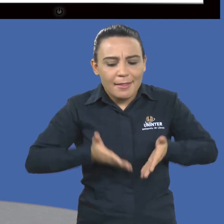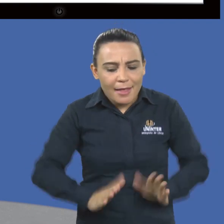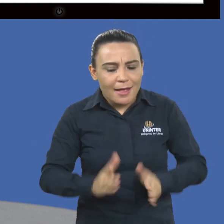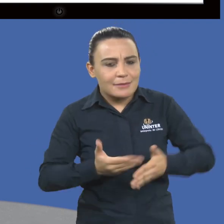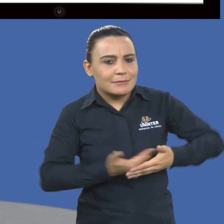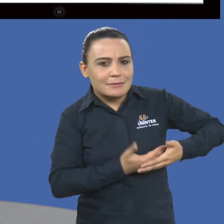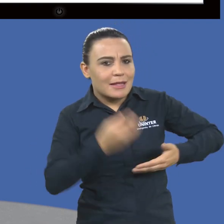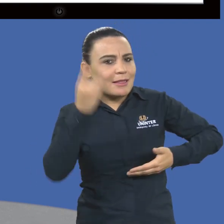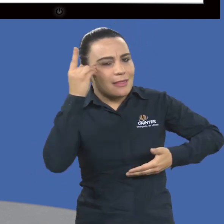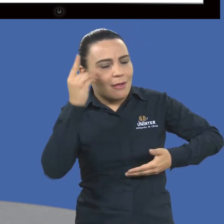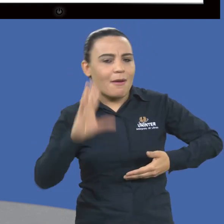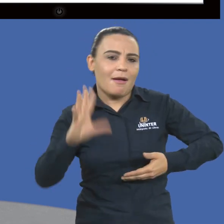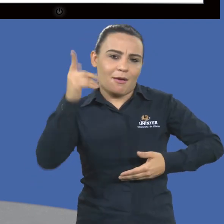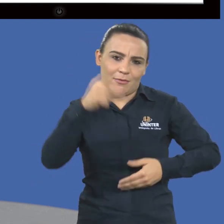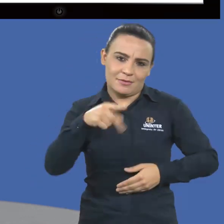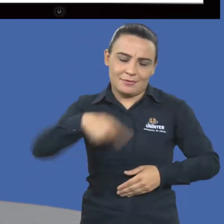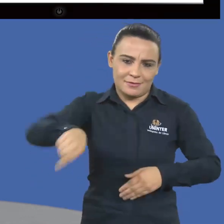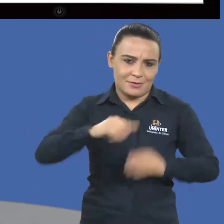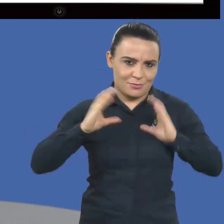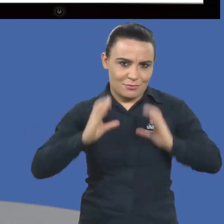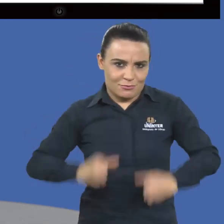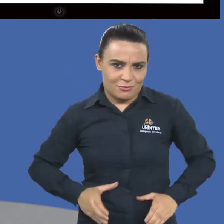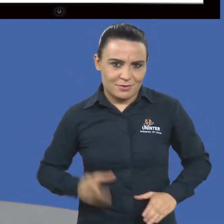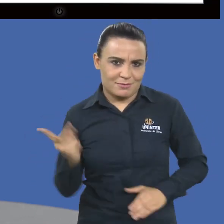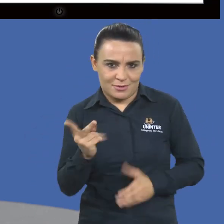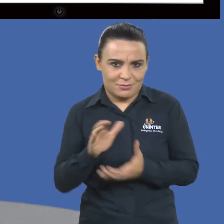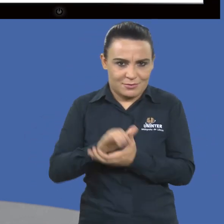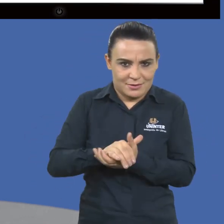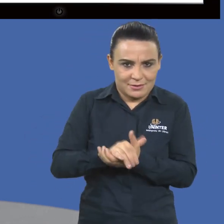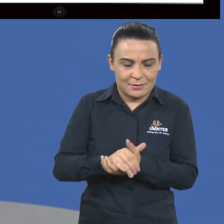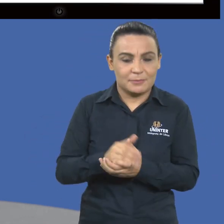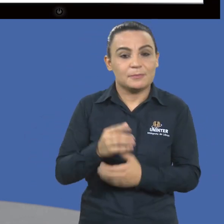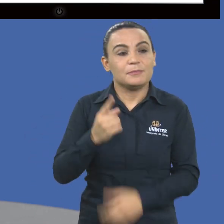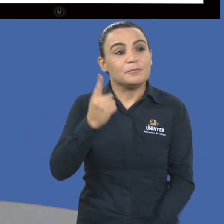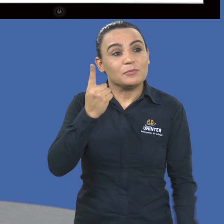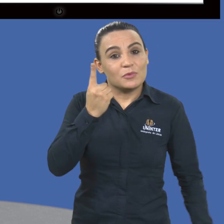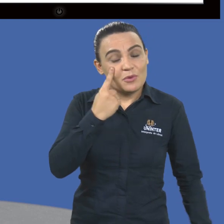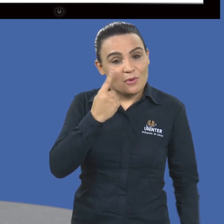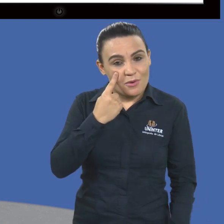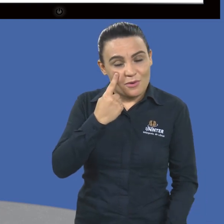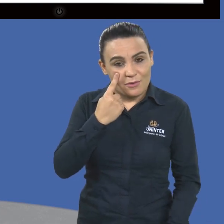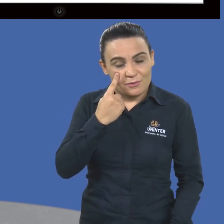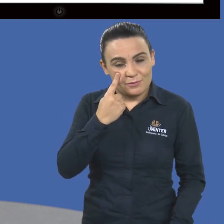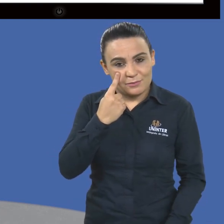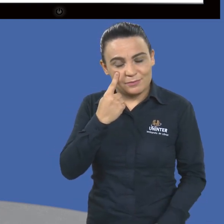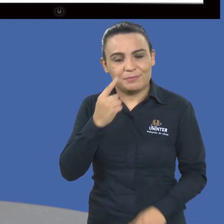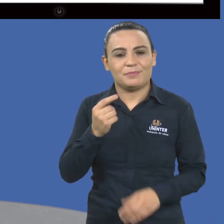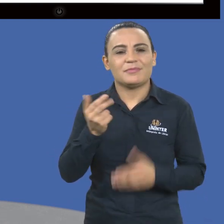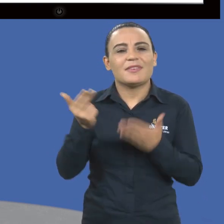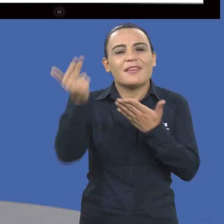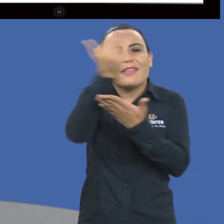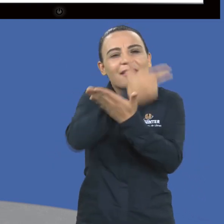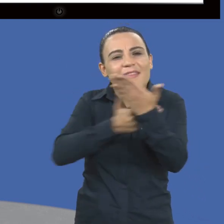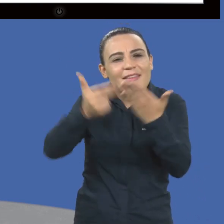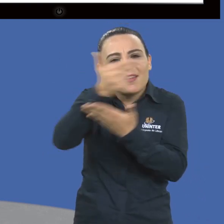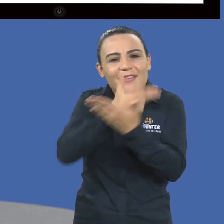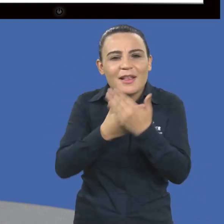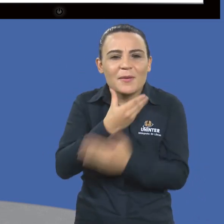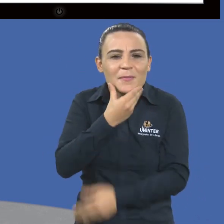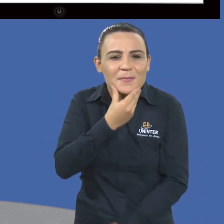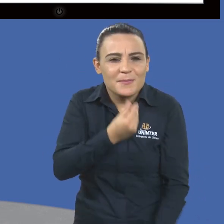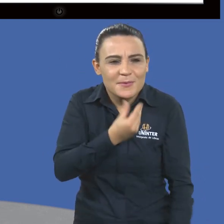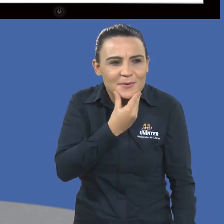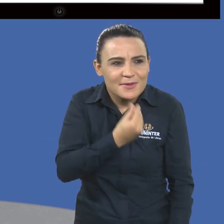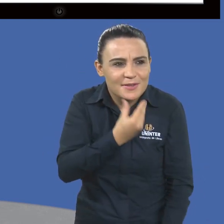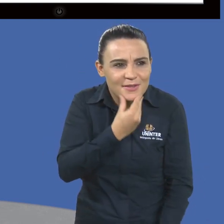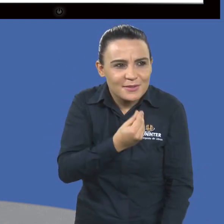Vejam esse desenho que está sendo mostrado. Nós estamos vendo no canto superior esquerdo de vocês o